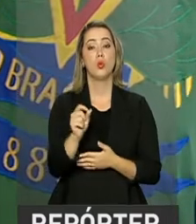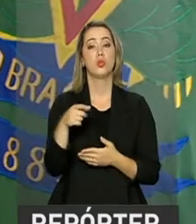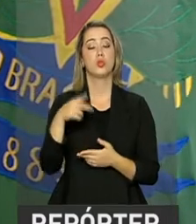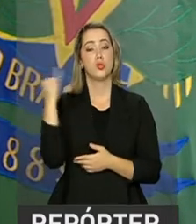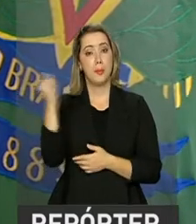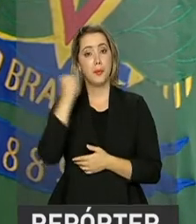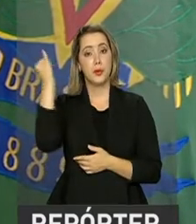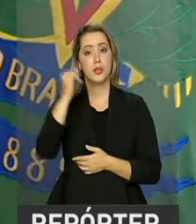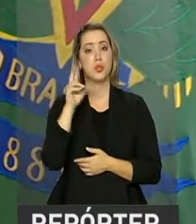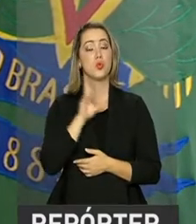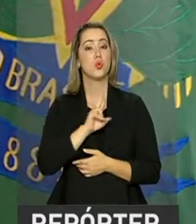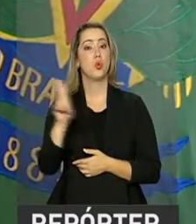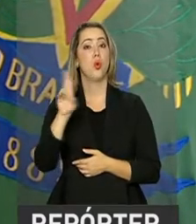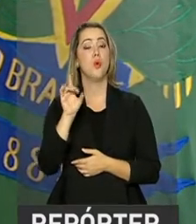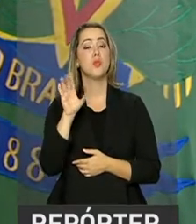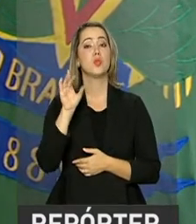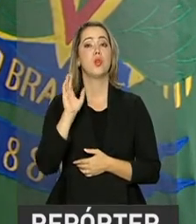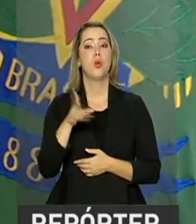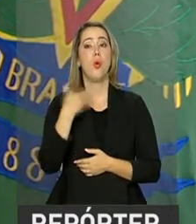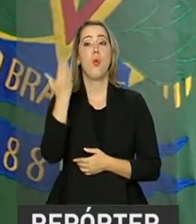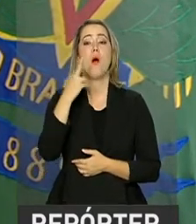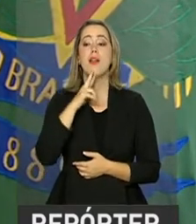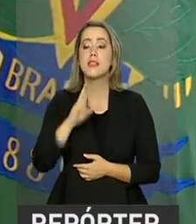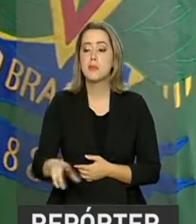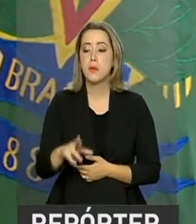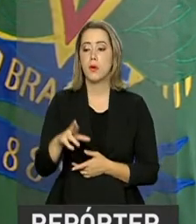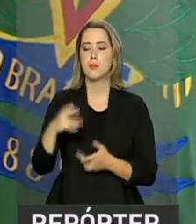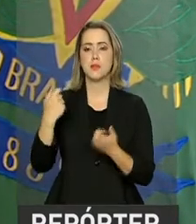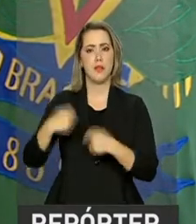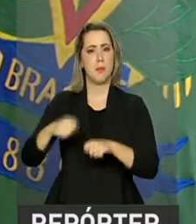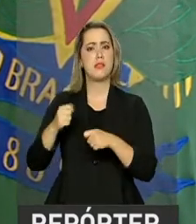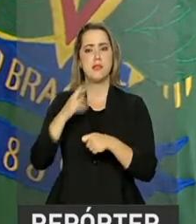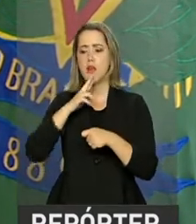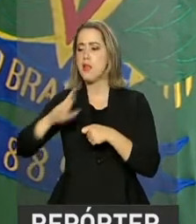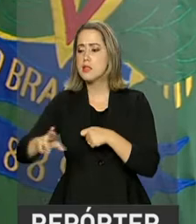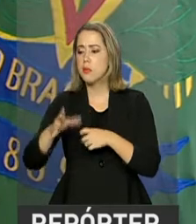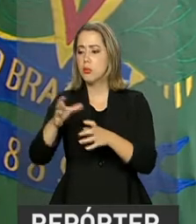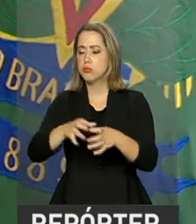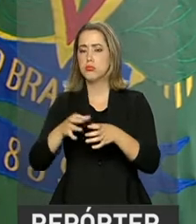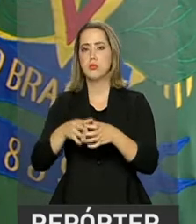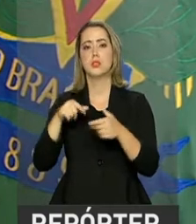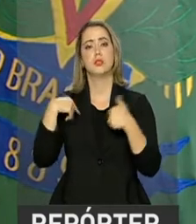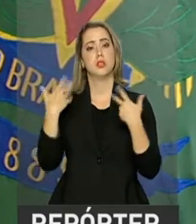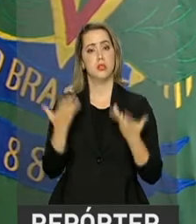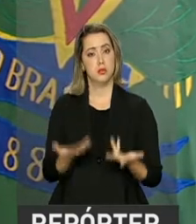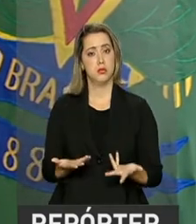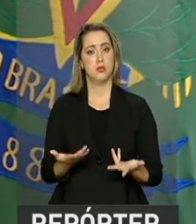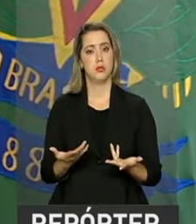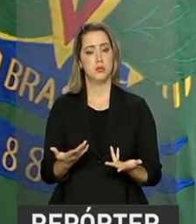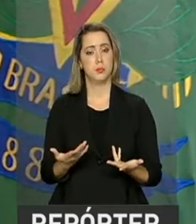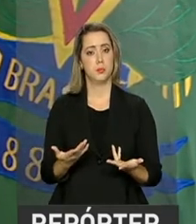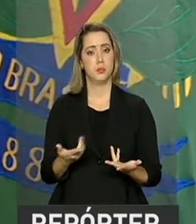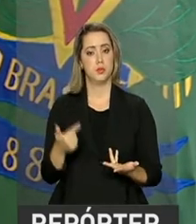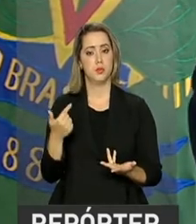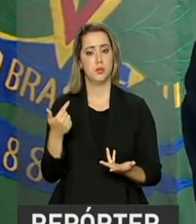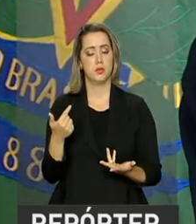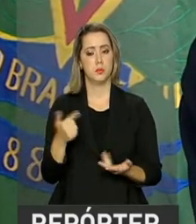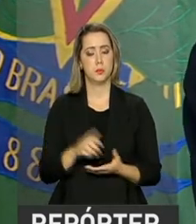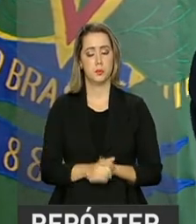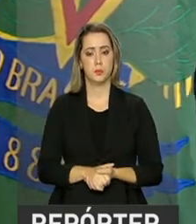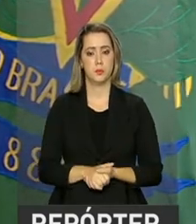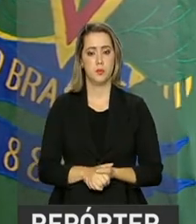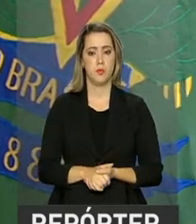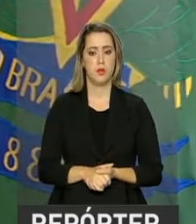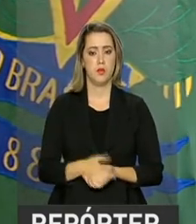para o cidadão é qual o resultado que eu tenho, portanto o rótulo é resultado. E por isso que, sem apelar